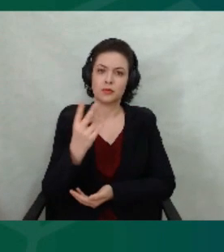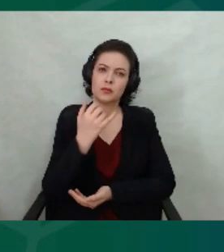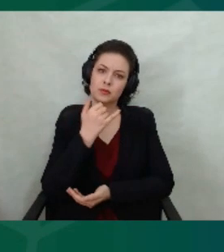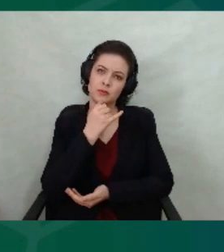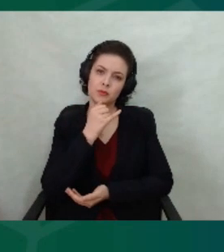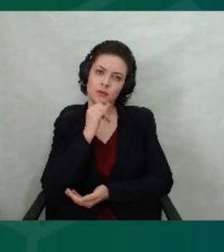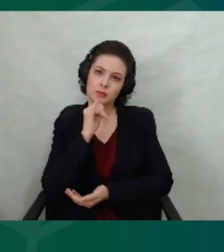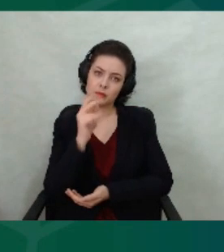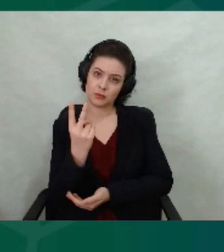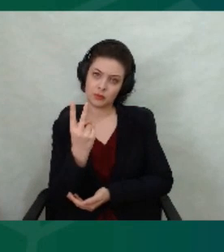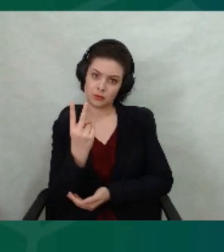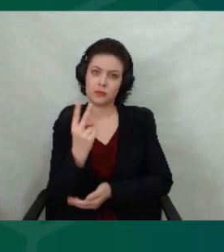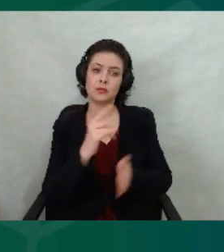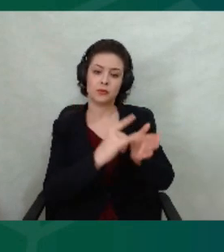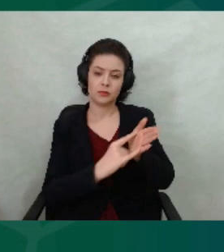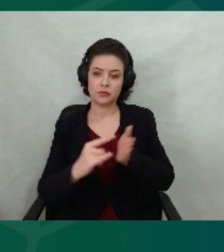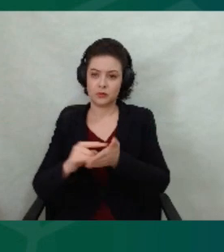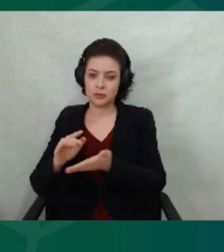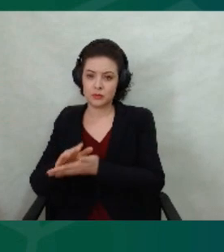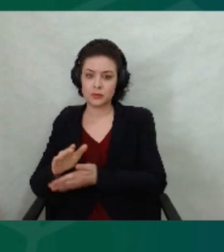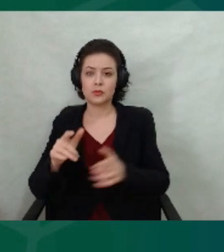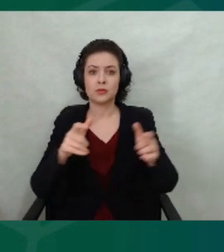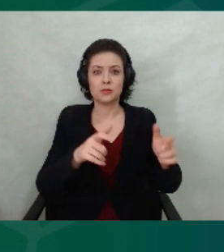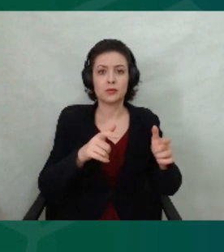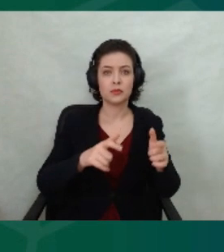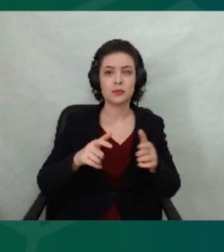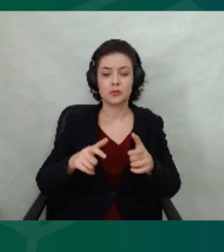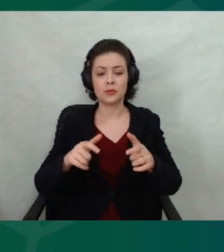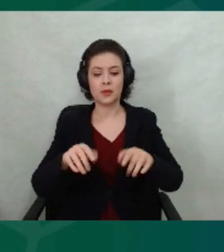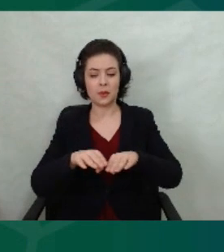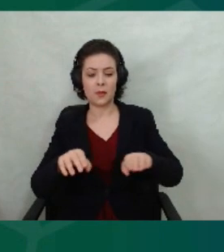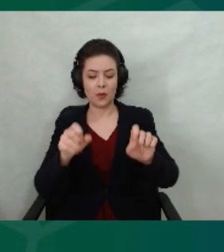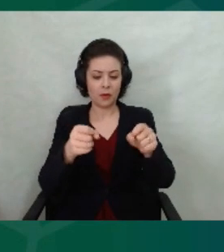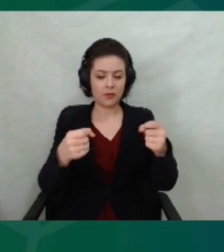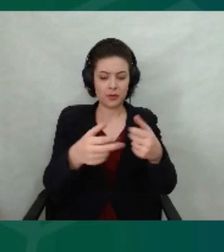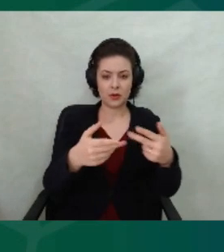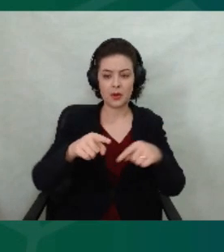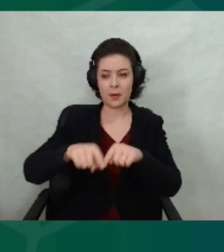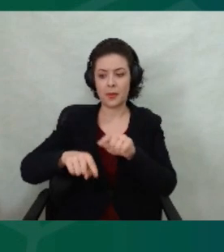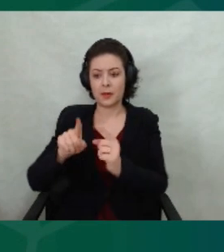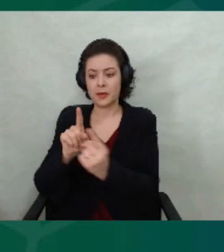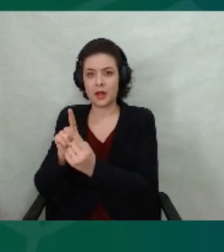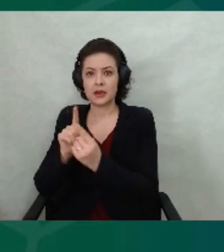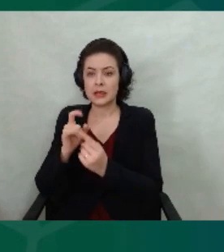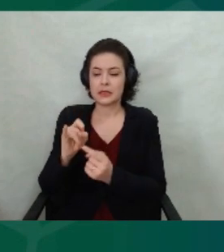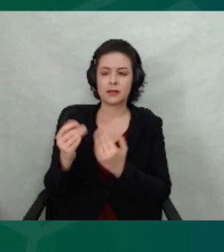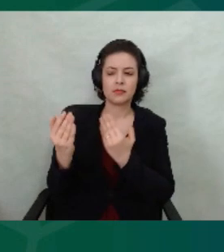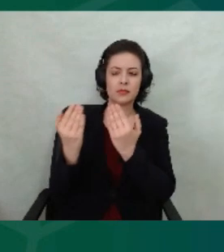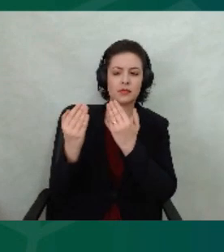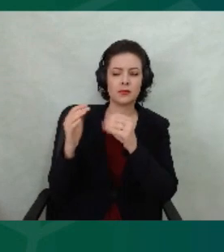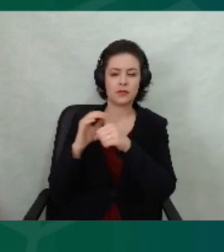elaborou, então, com relação à limpeza terminal de consultórios mobiliários, equipamentos no atendimento a casos suspeitos do Covid, a